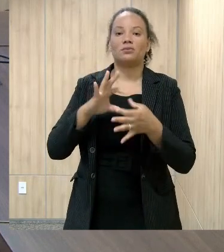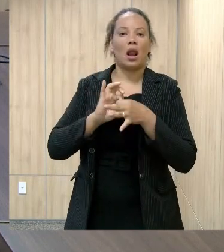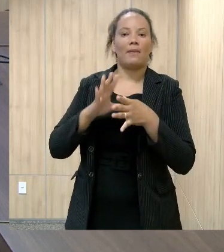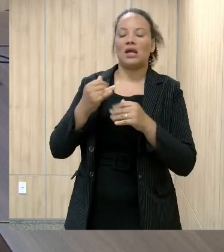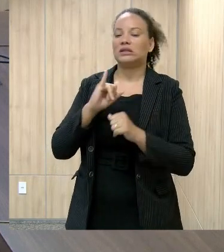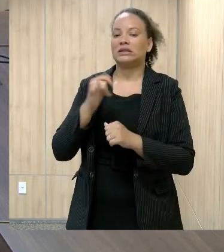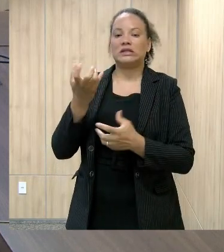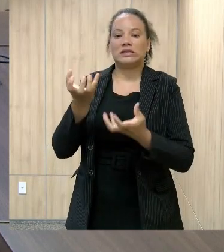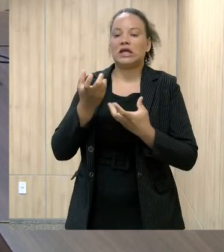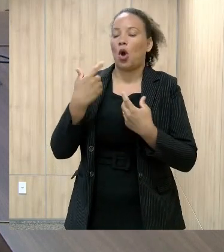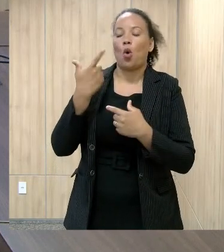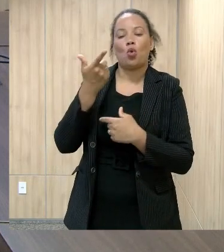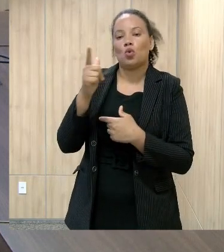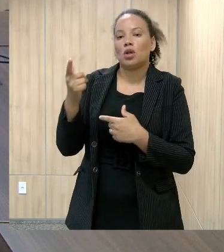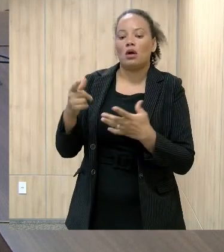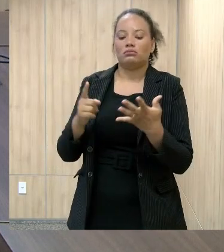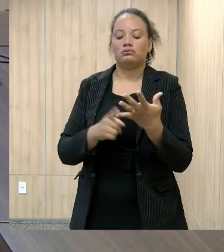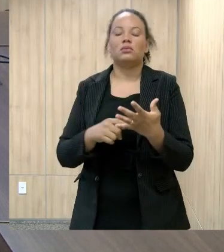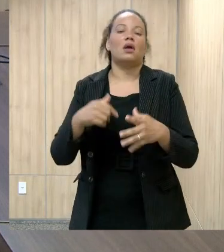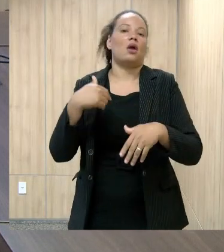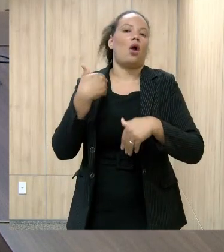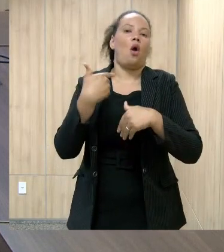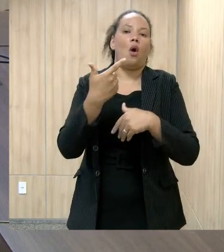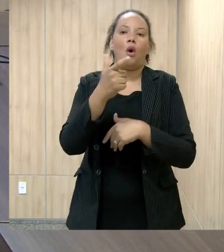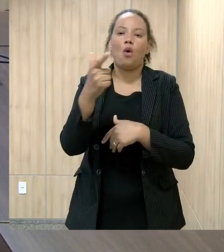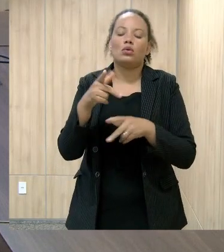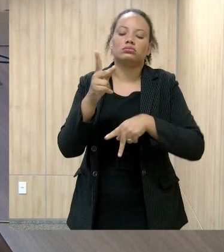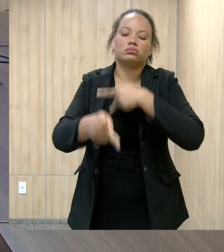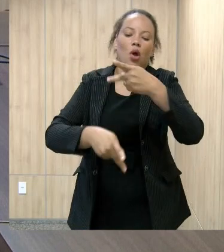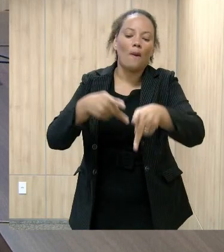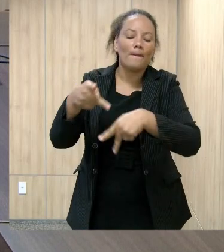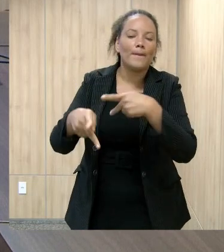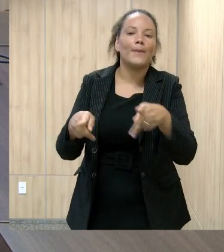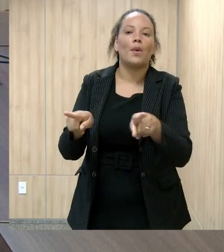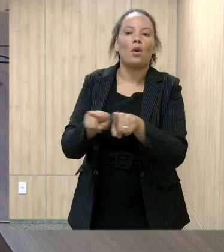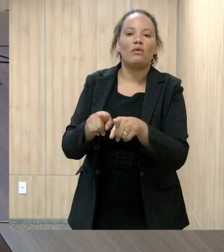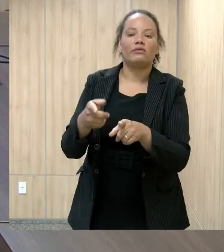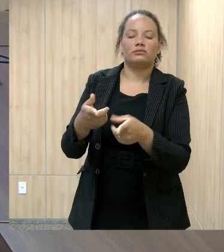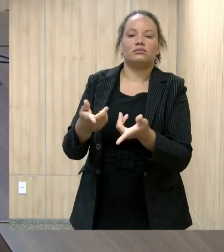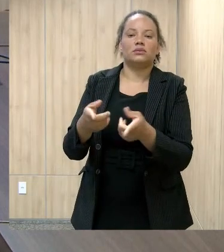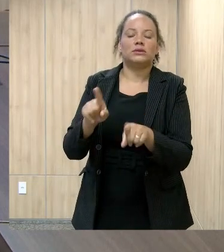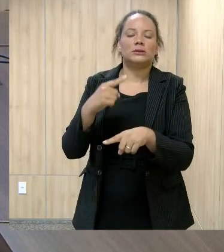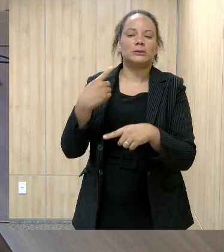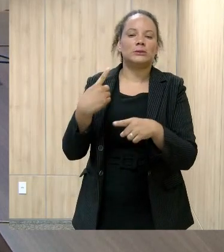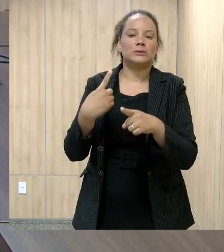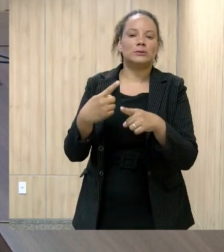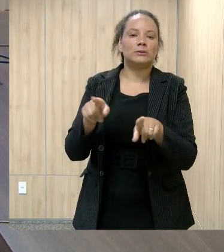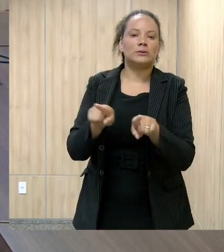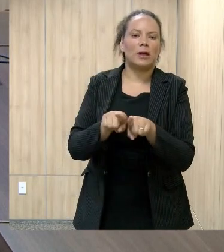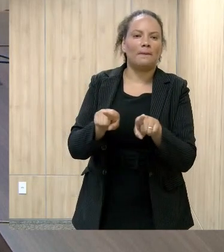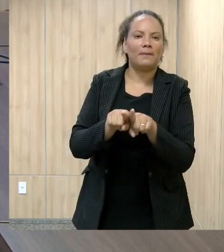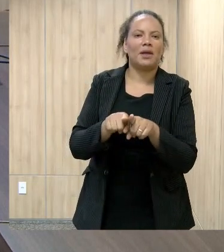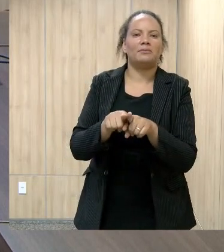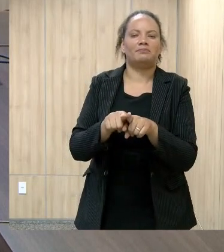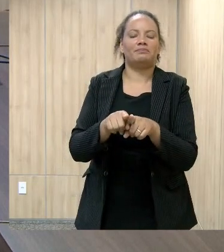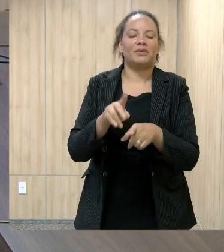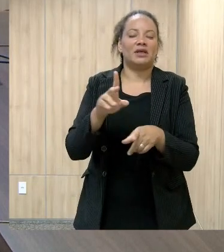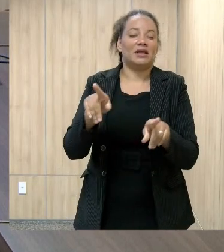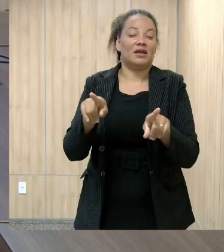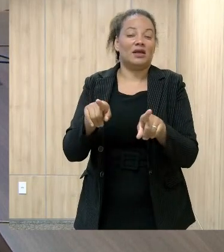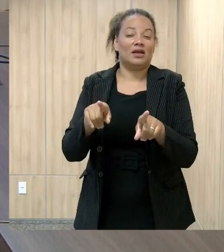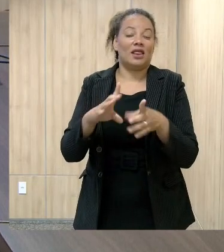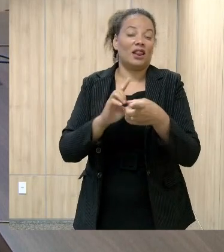com justiça ambiental e climática autodeterminação dos povos com soberania alimentar hídrica e energética